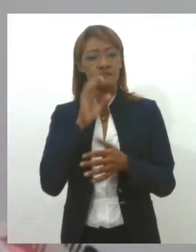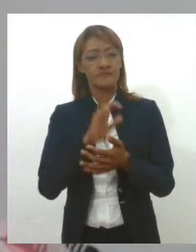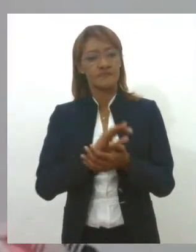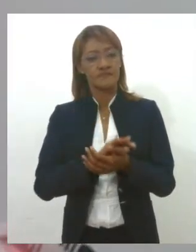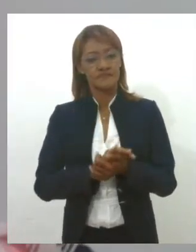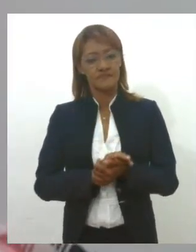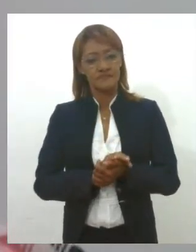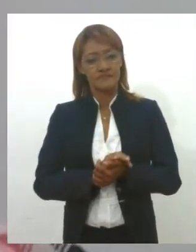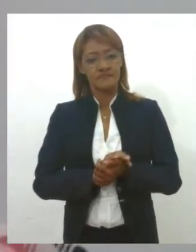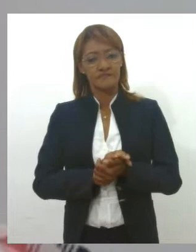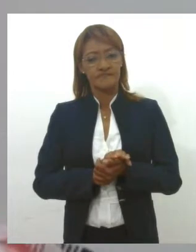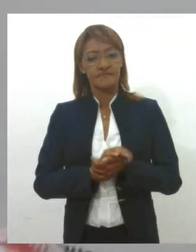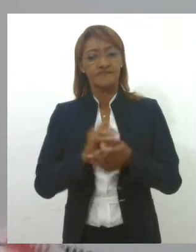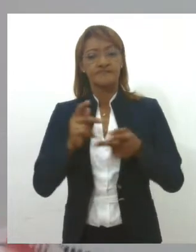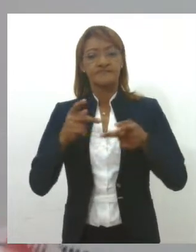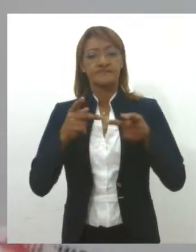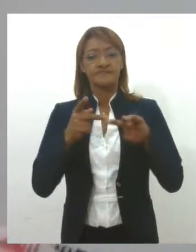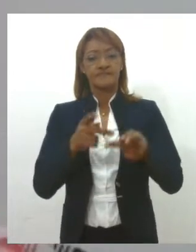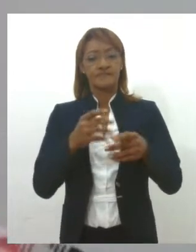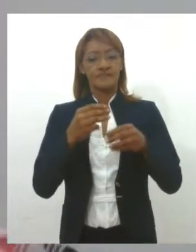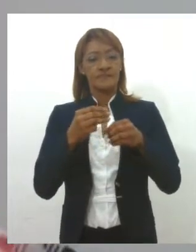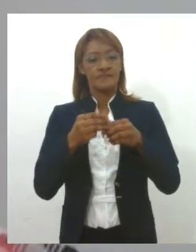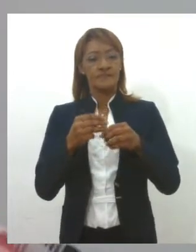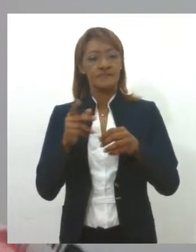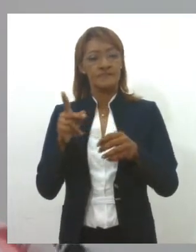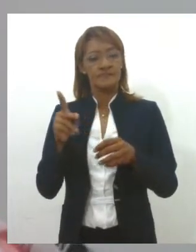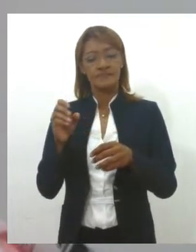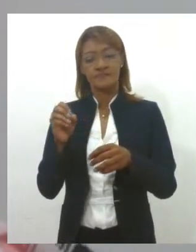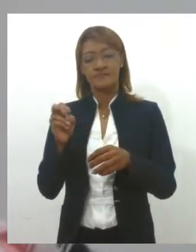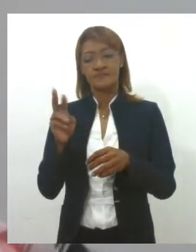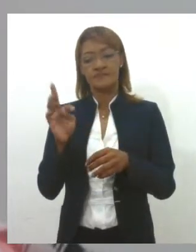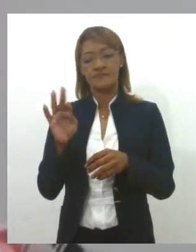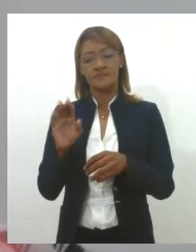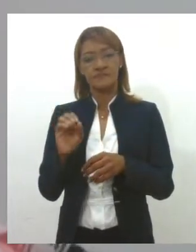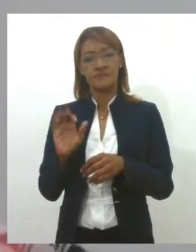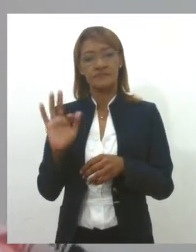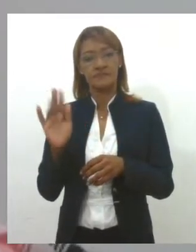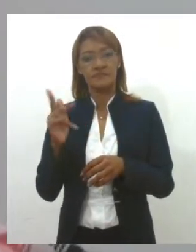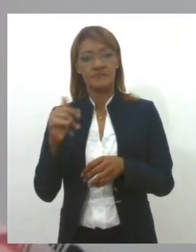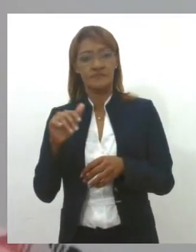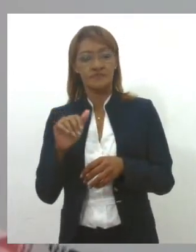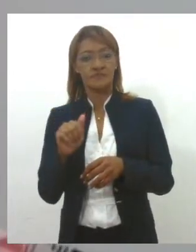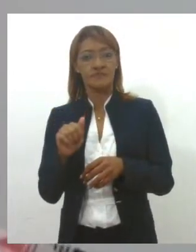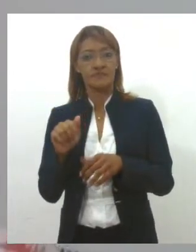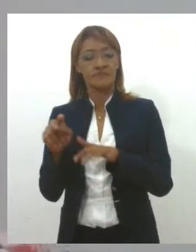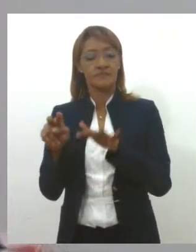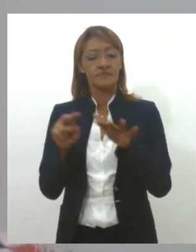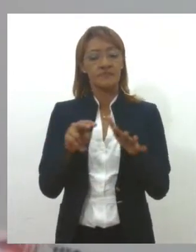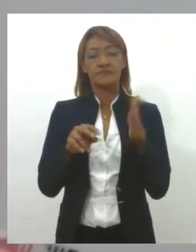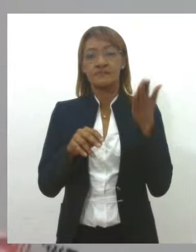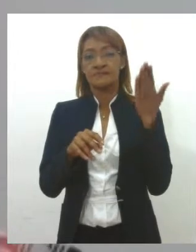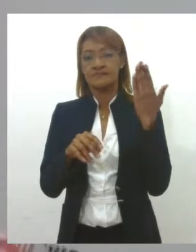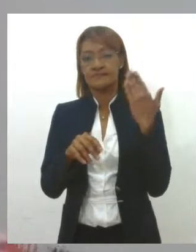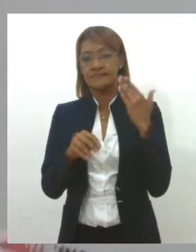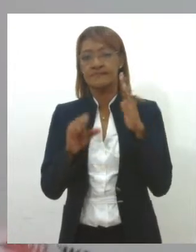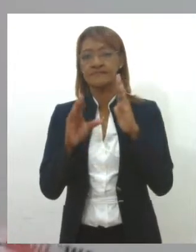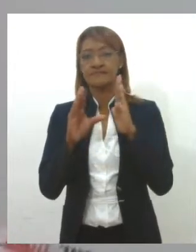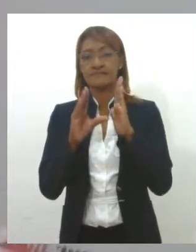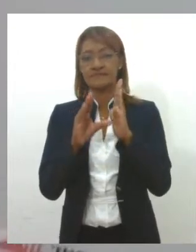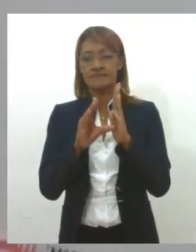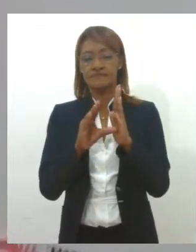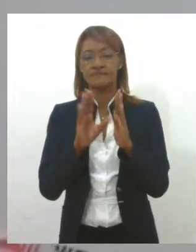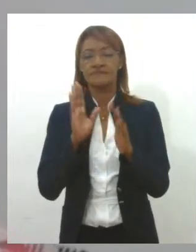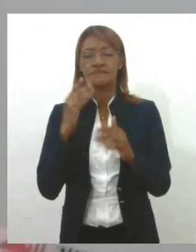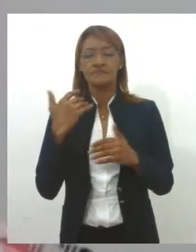estive em Porto da Folha a semana passada e a comunidade do povoado caraibeiro assim